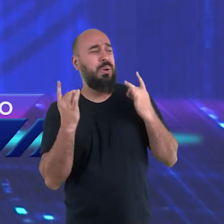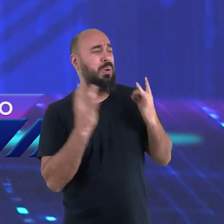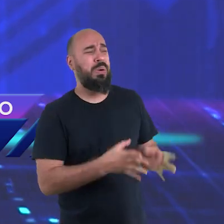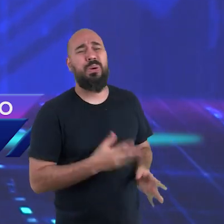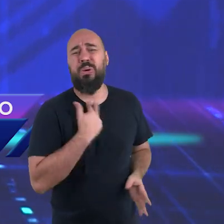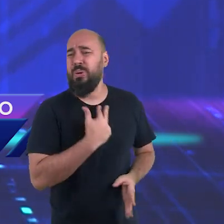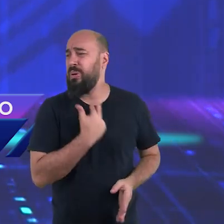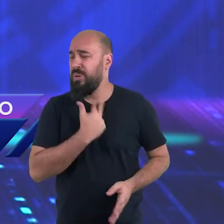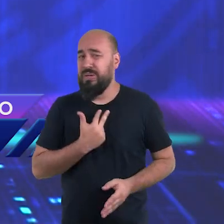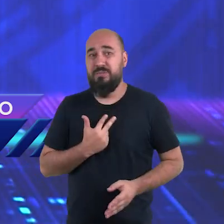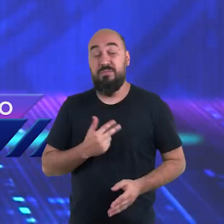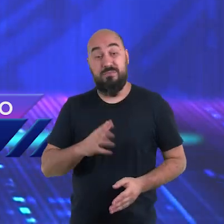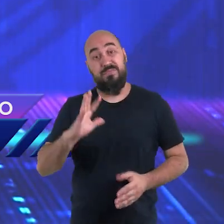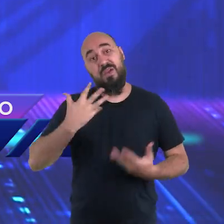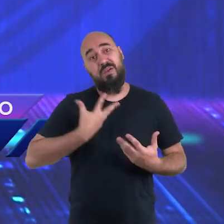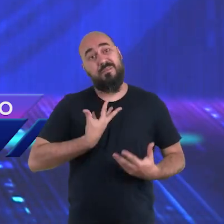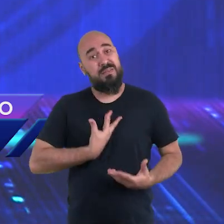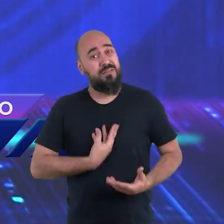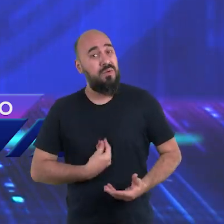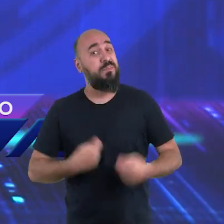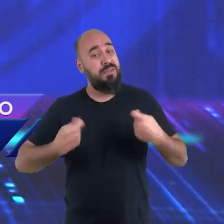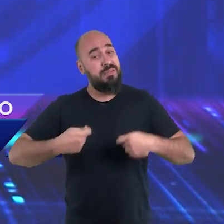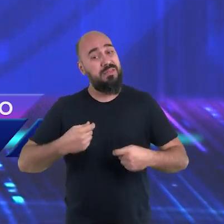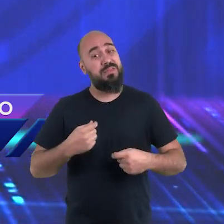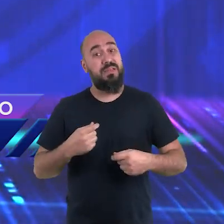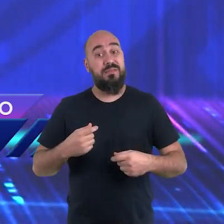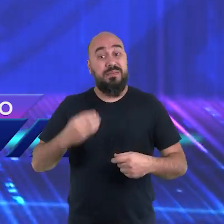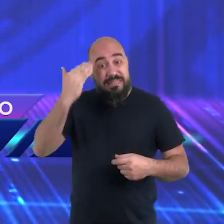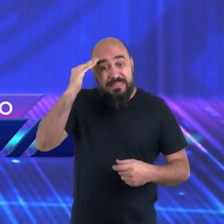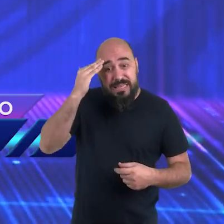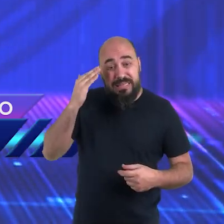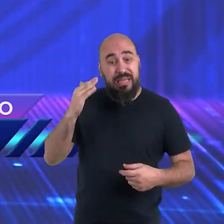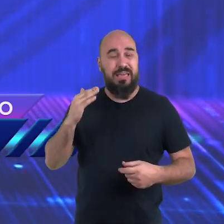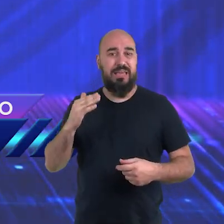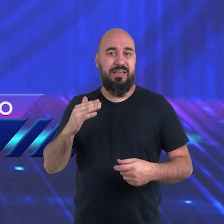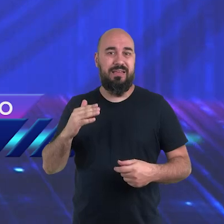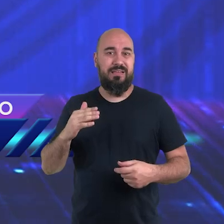deve levar o evangelho para toda nação, tribo, língua.